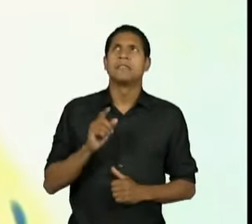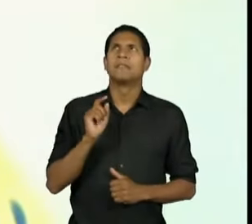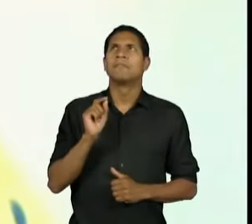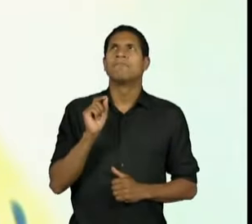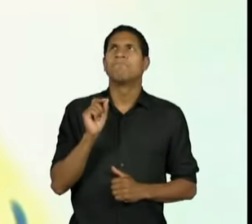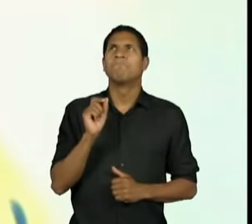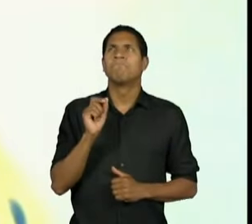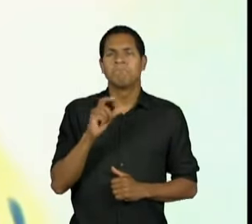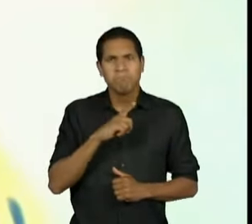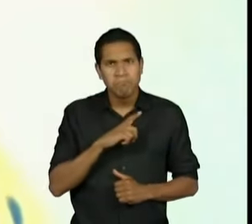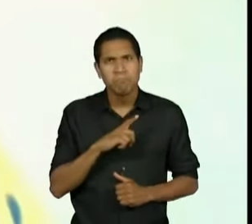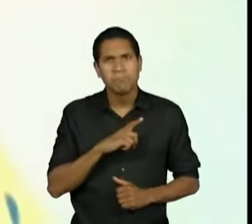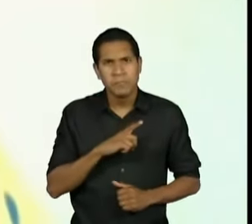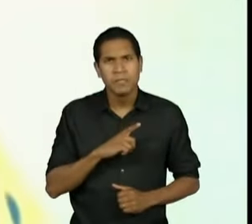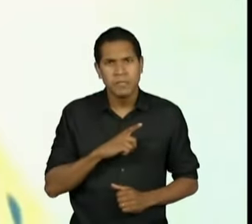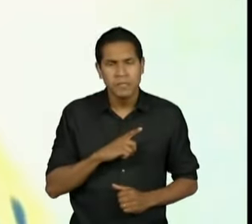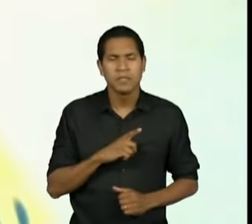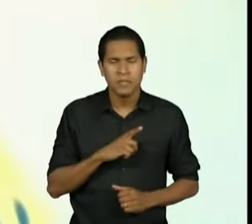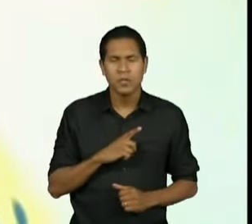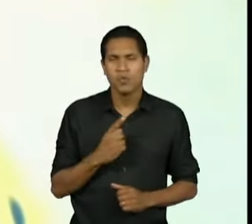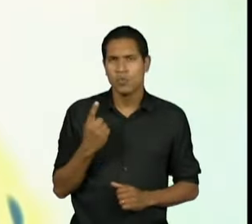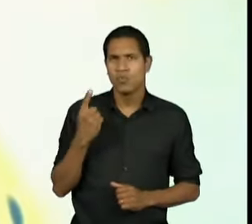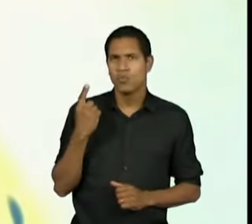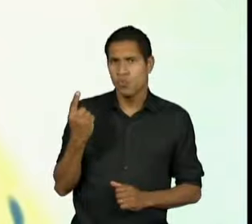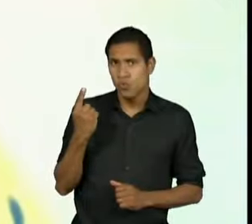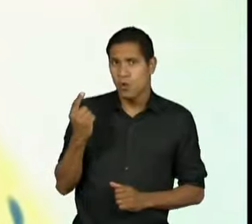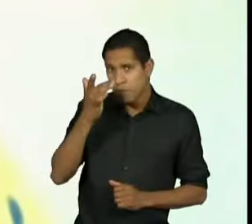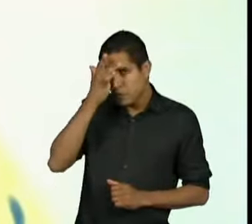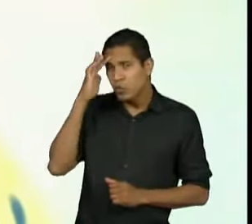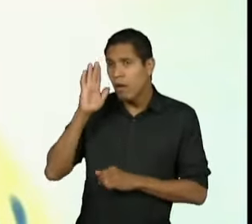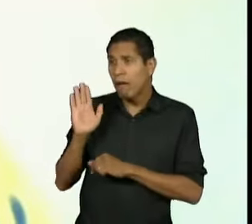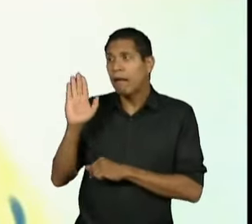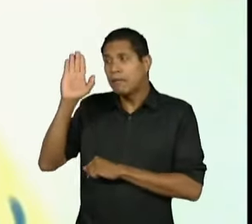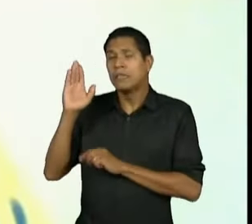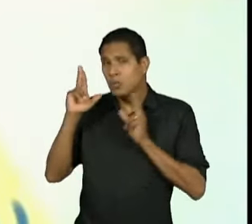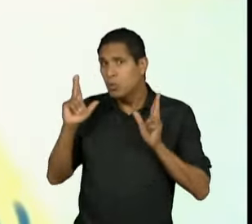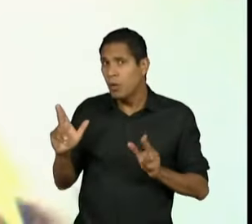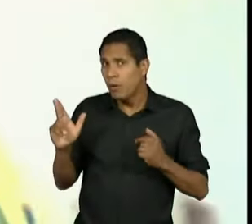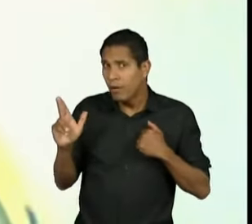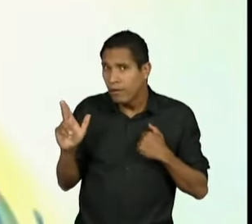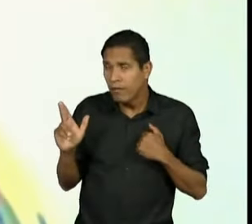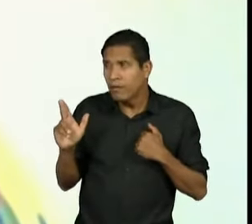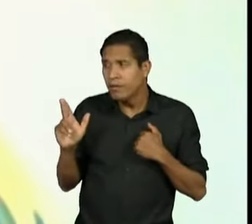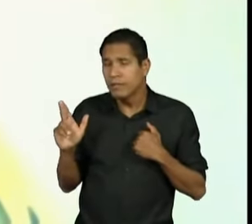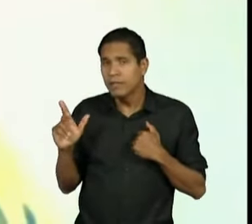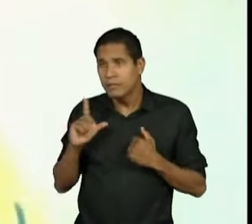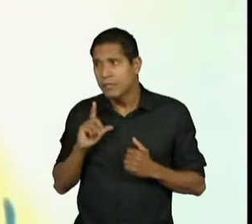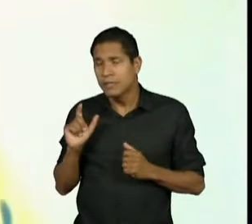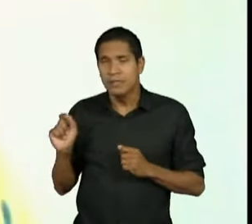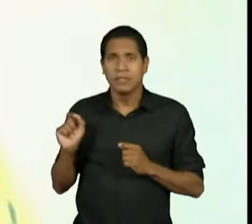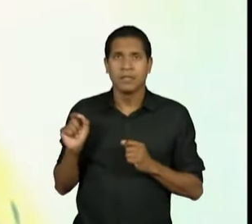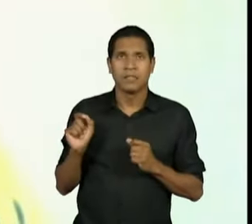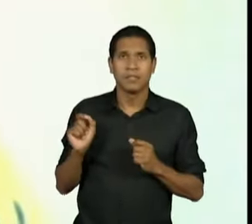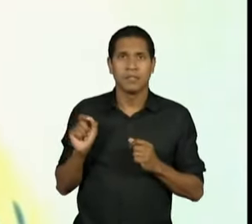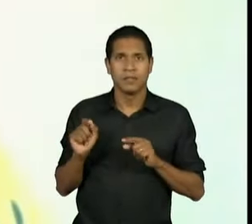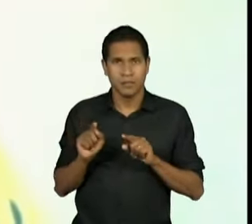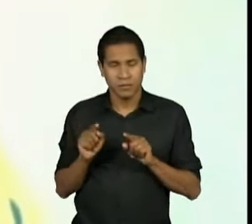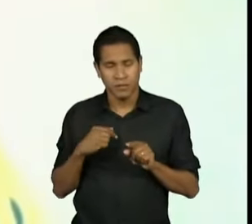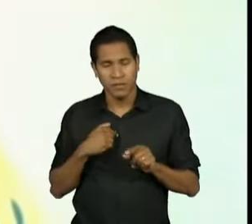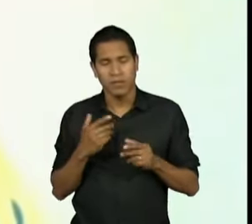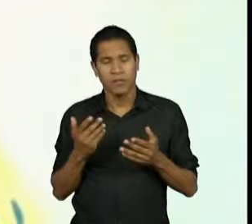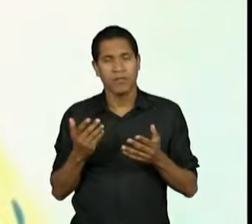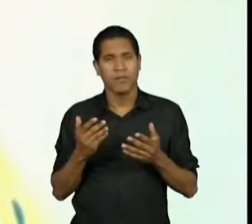teve um dos candidatos que eu mandei, disse que